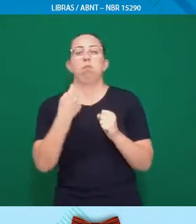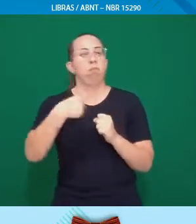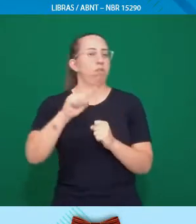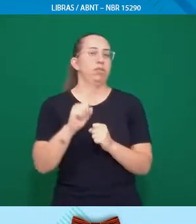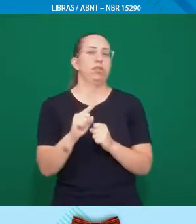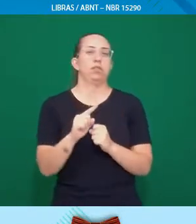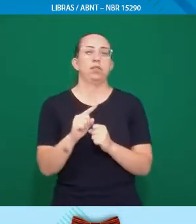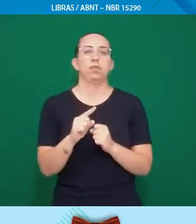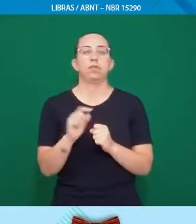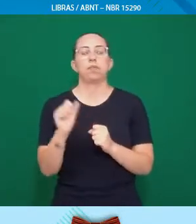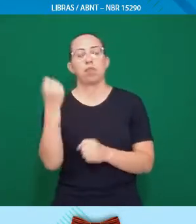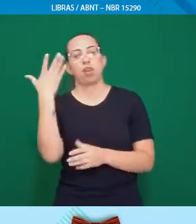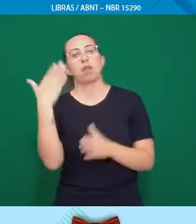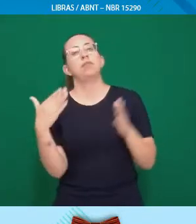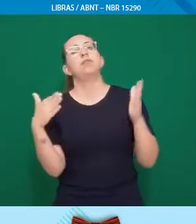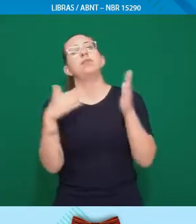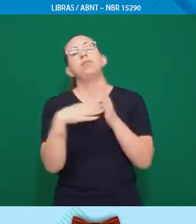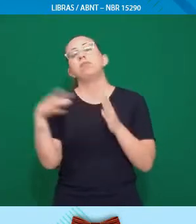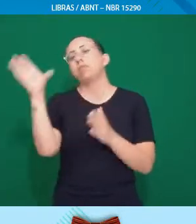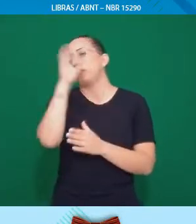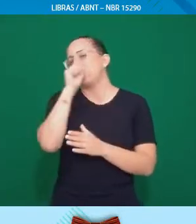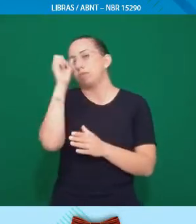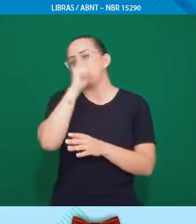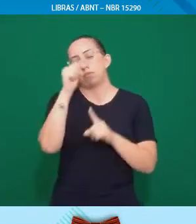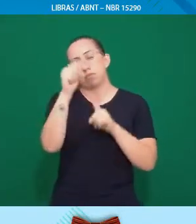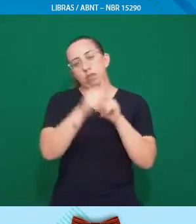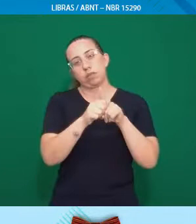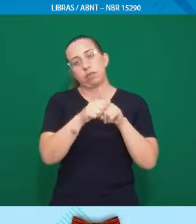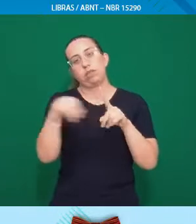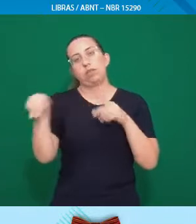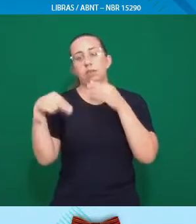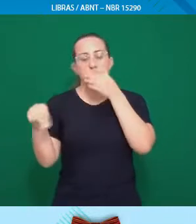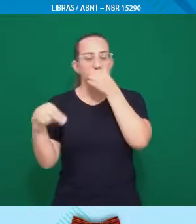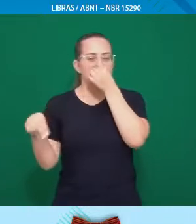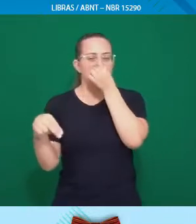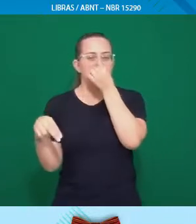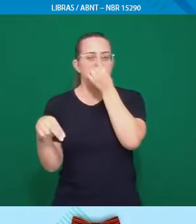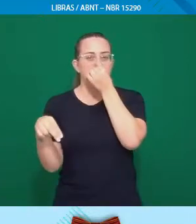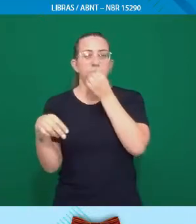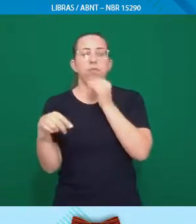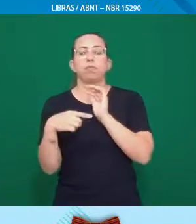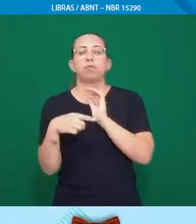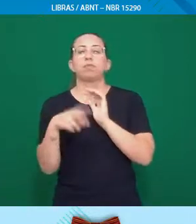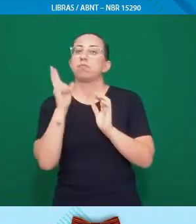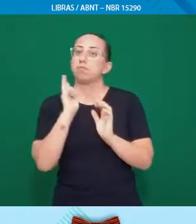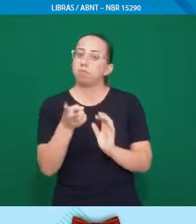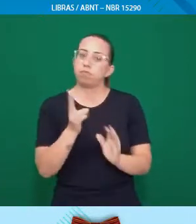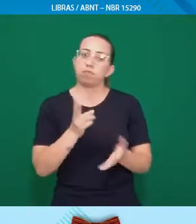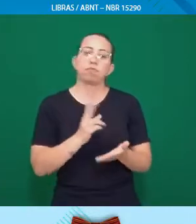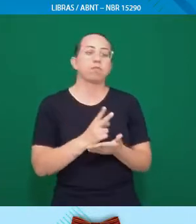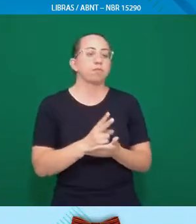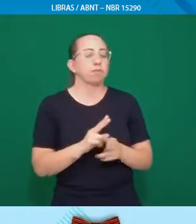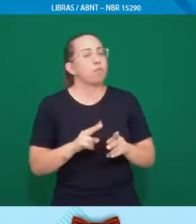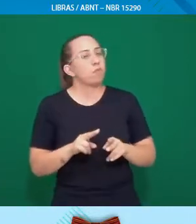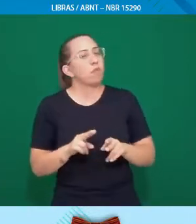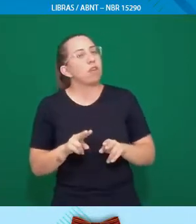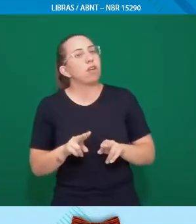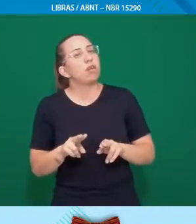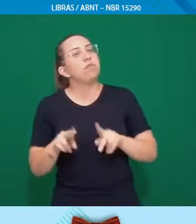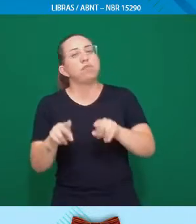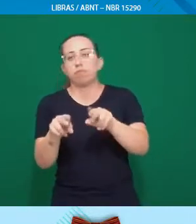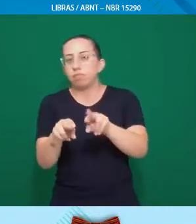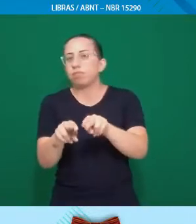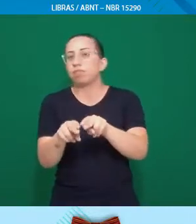de novembro na Fazenda São João em Campos Novos Mantendo as mesmas características no início a festa